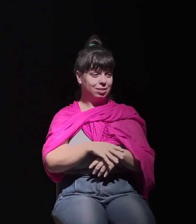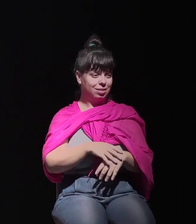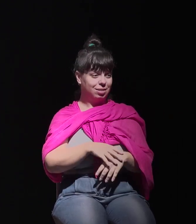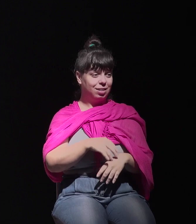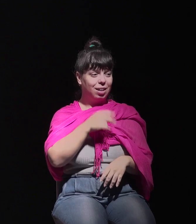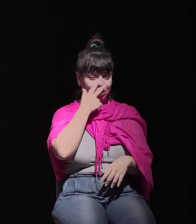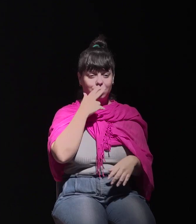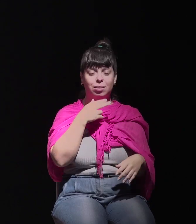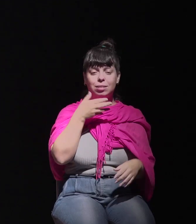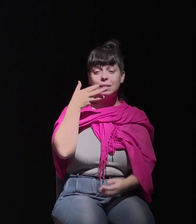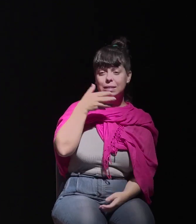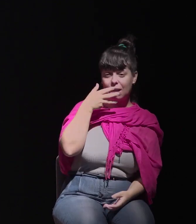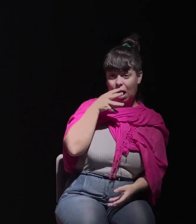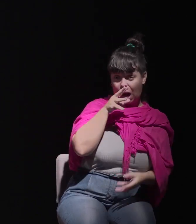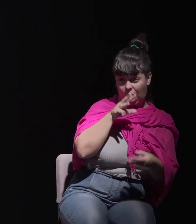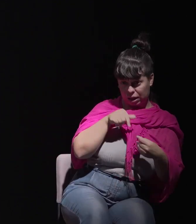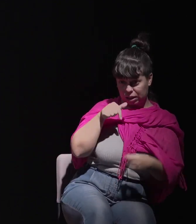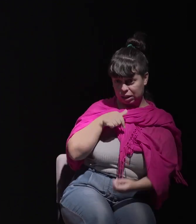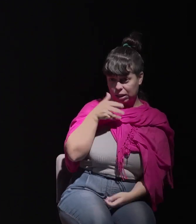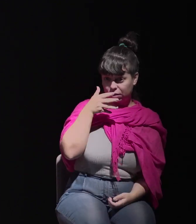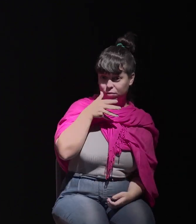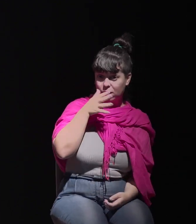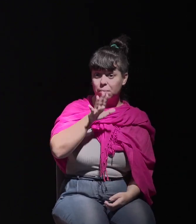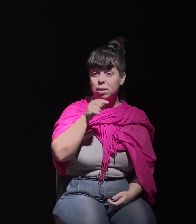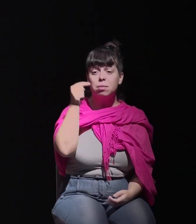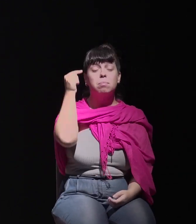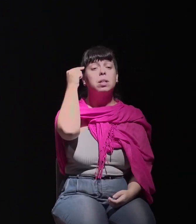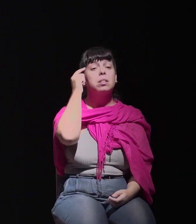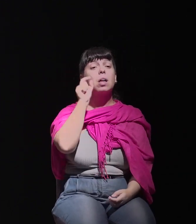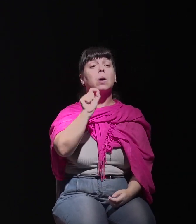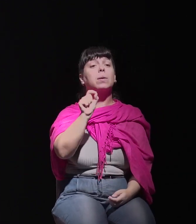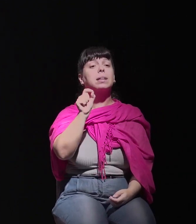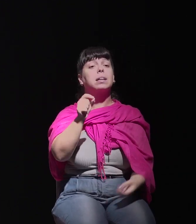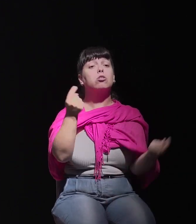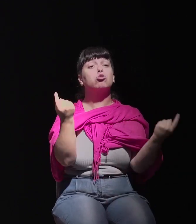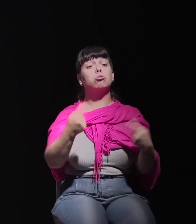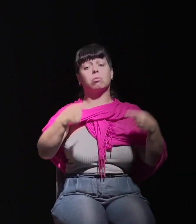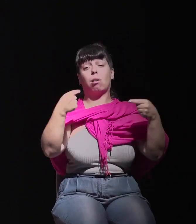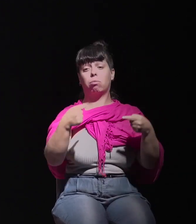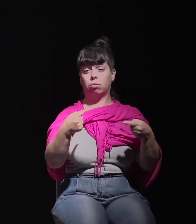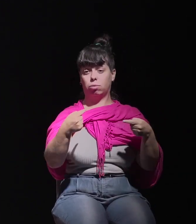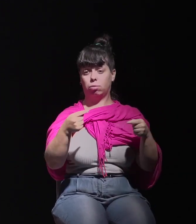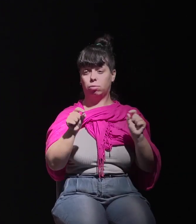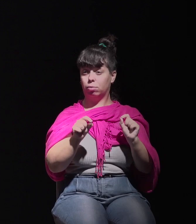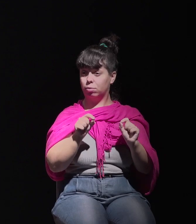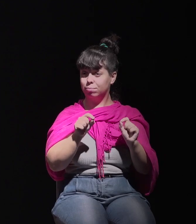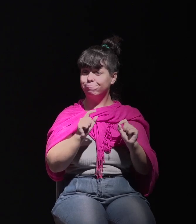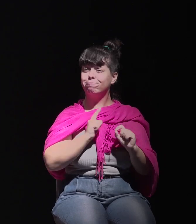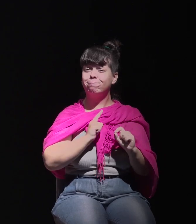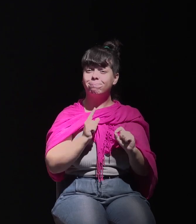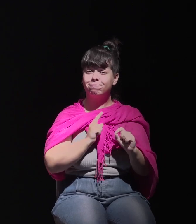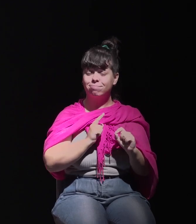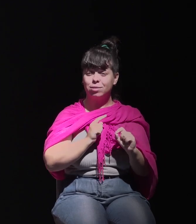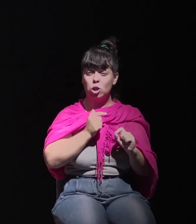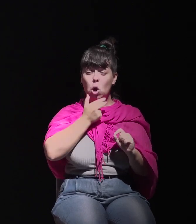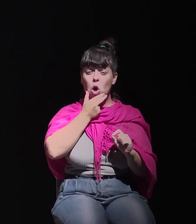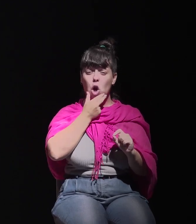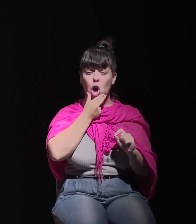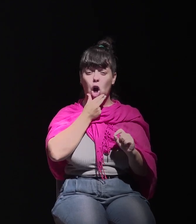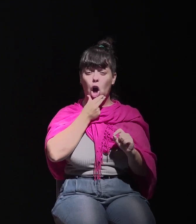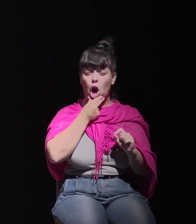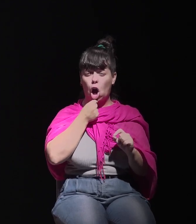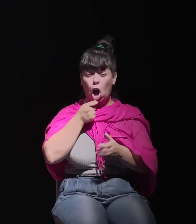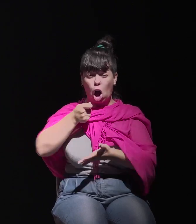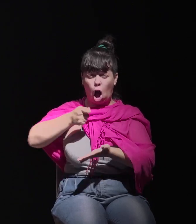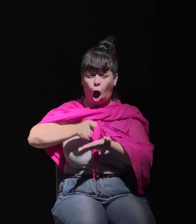encerrar essa minha fala, mas pensar um pouquinho nos desafios que a gente tem, é que, frente a essa reação patriarcal que